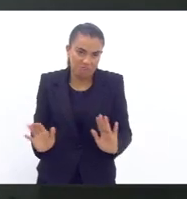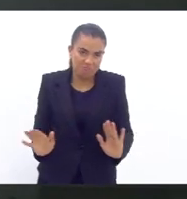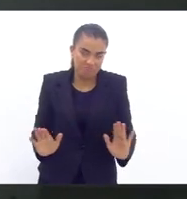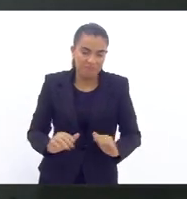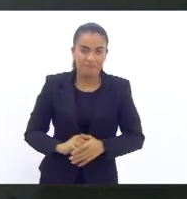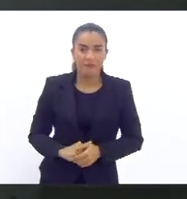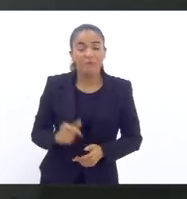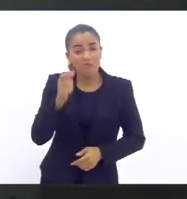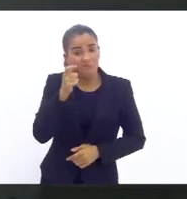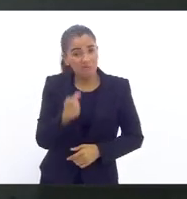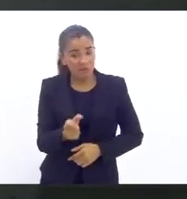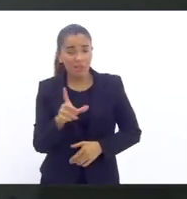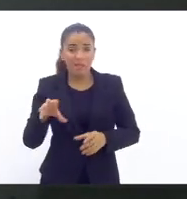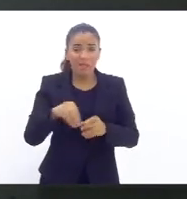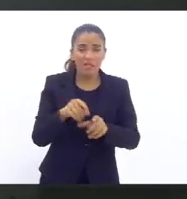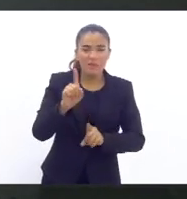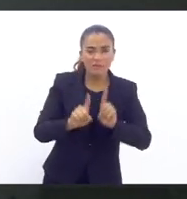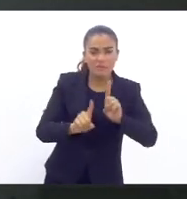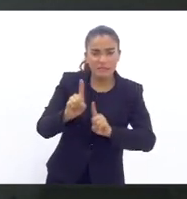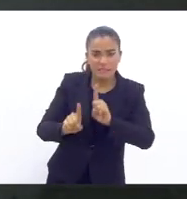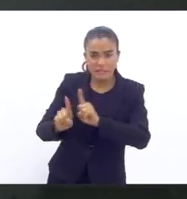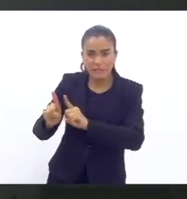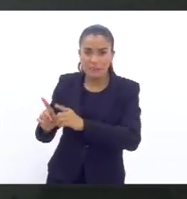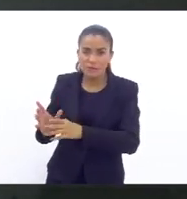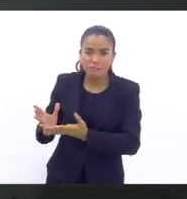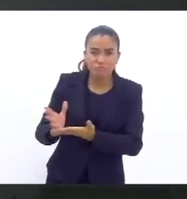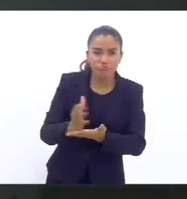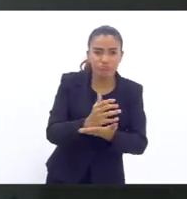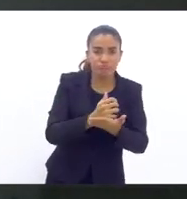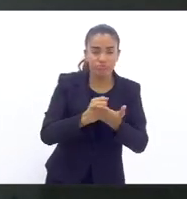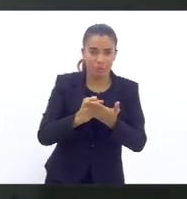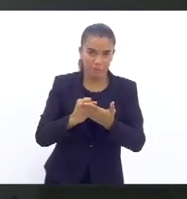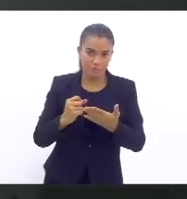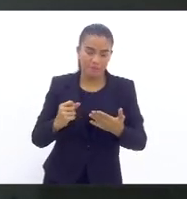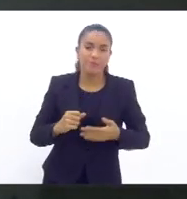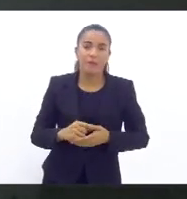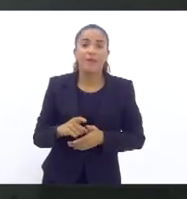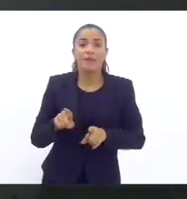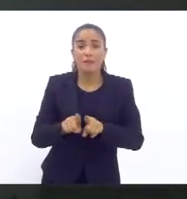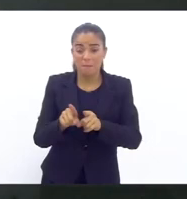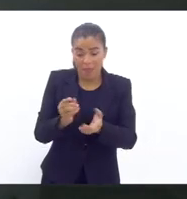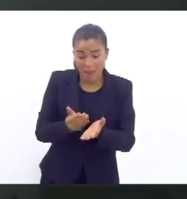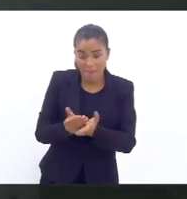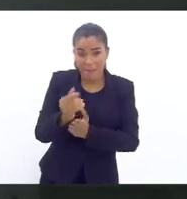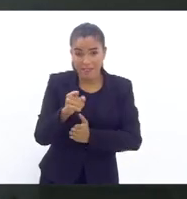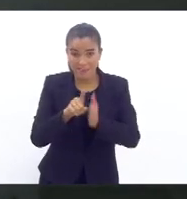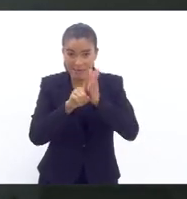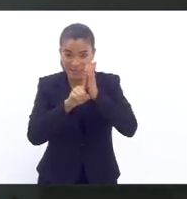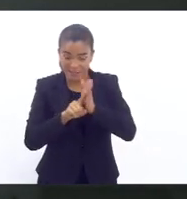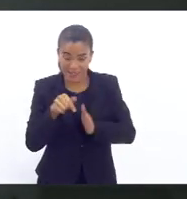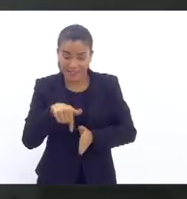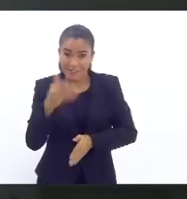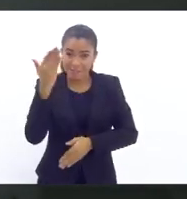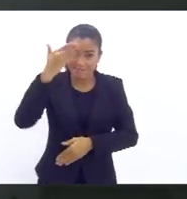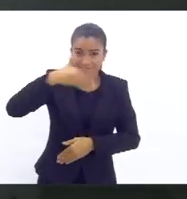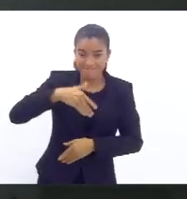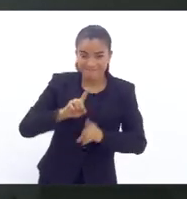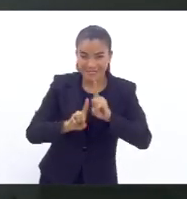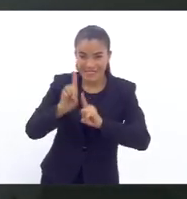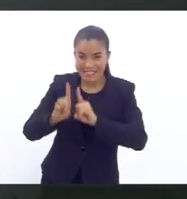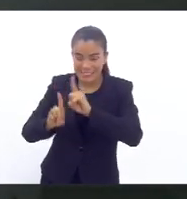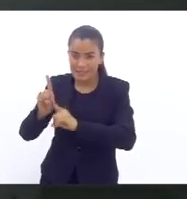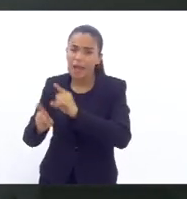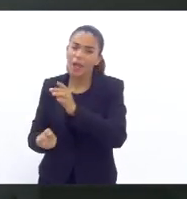interessante porque dentro desse senso que foi realizado e a partir dele a gente criou várias